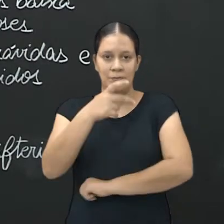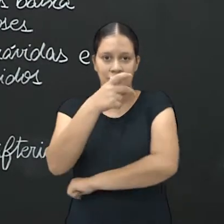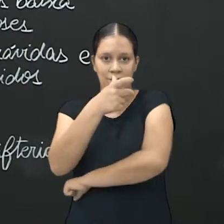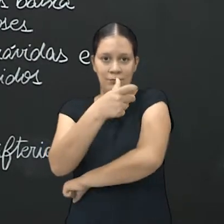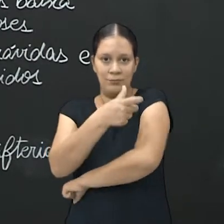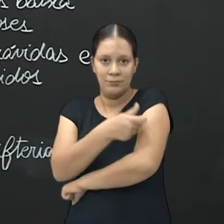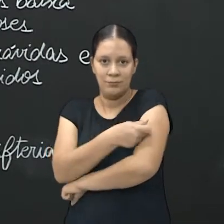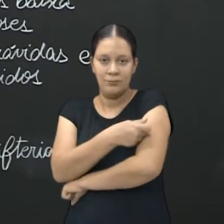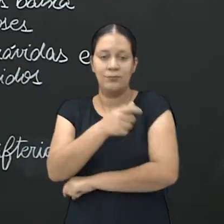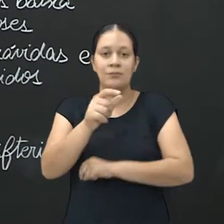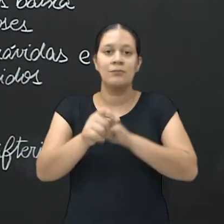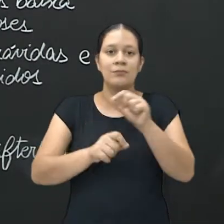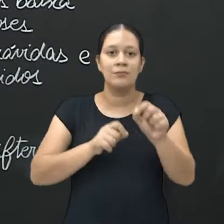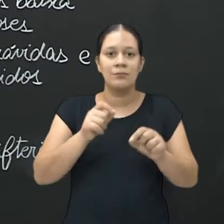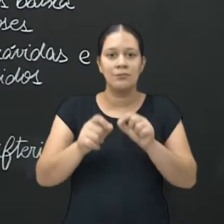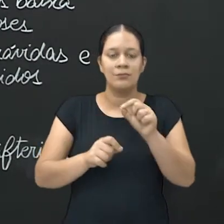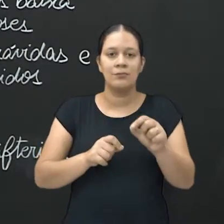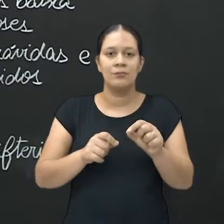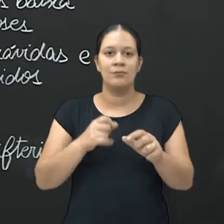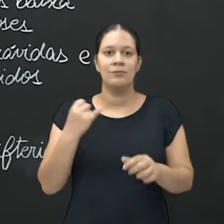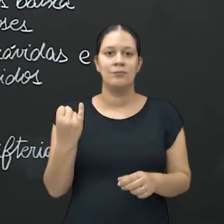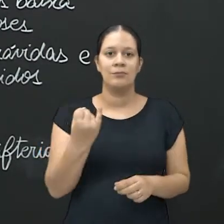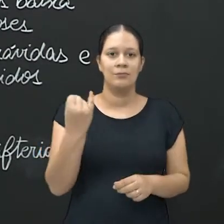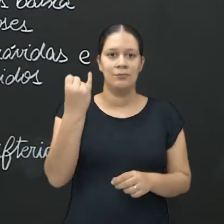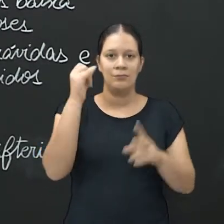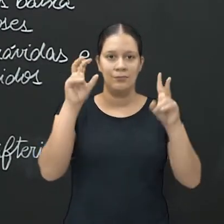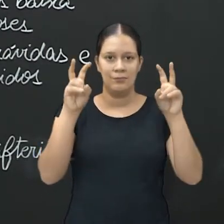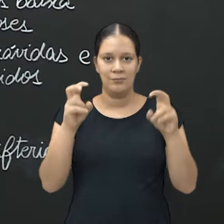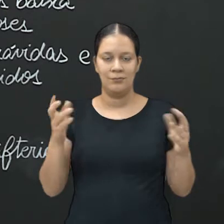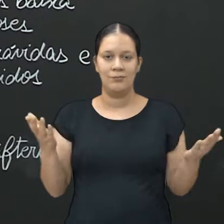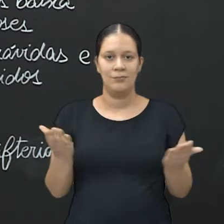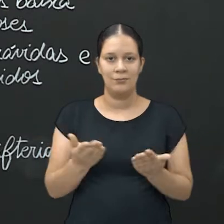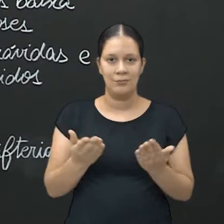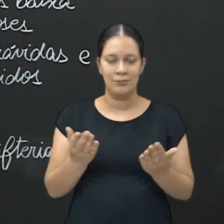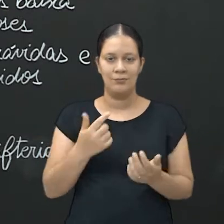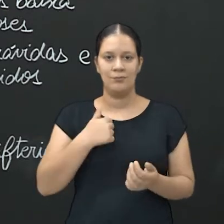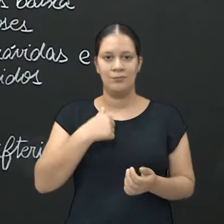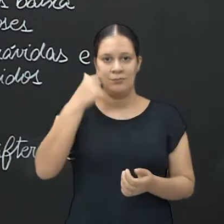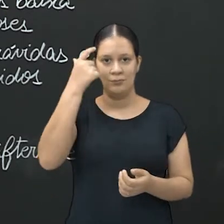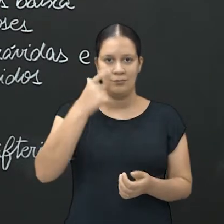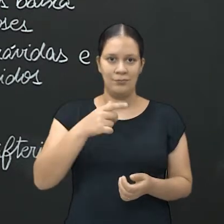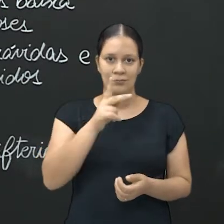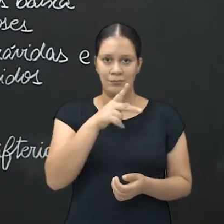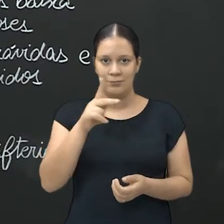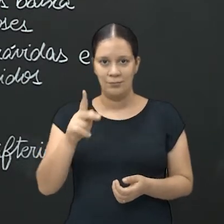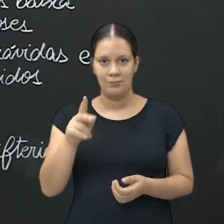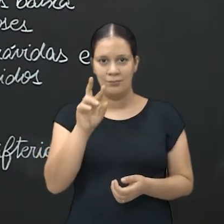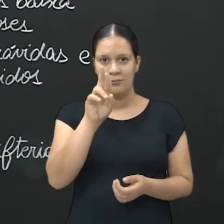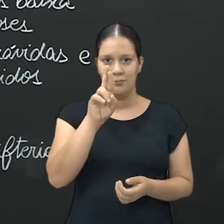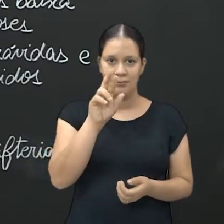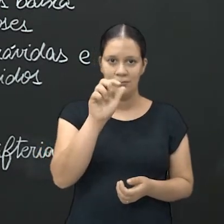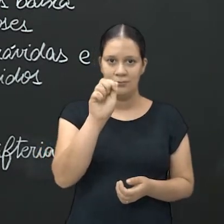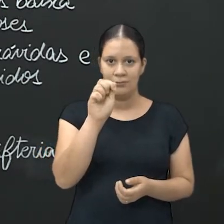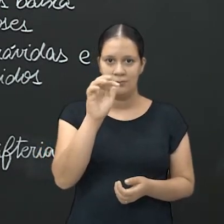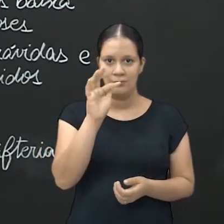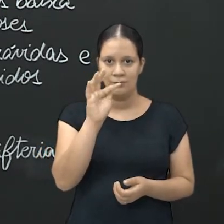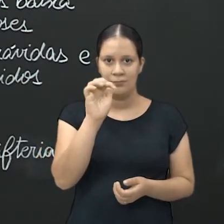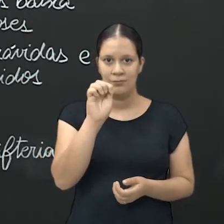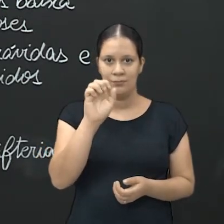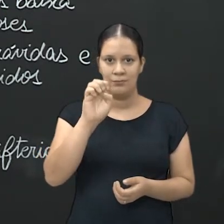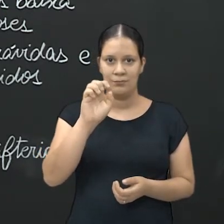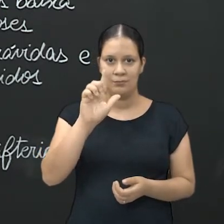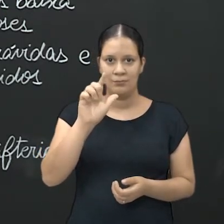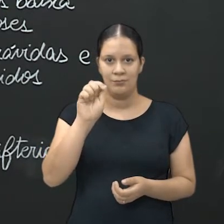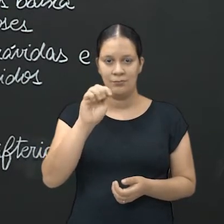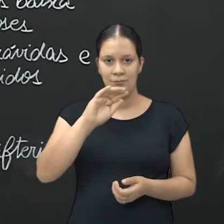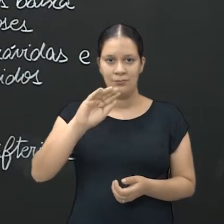Vacina. O que é e sua importância? Esse é o tema da aula de hoje. Eu sou a professora Rafaela Lima, professora de Ciências e Biologia, e